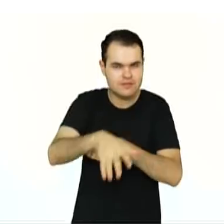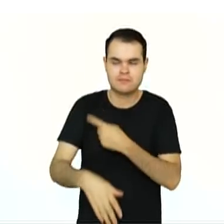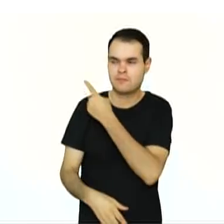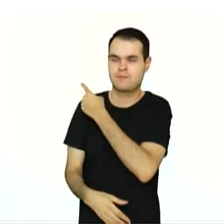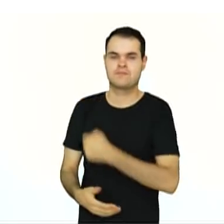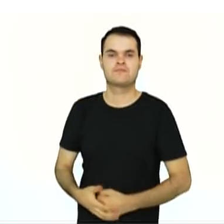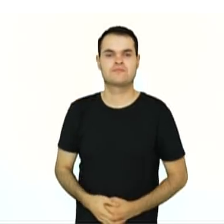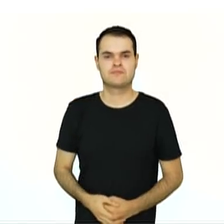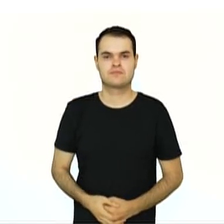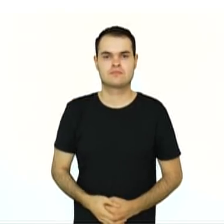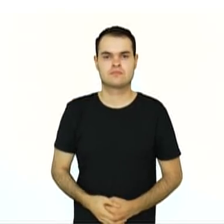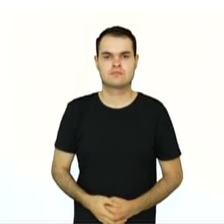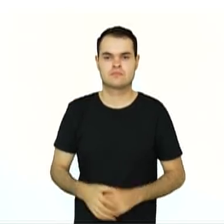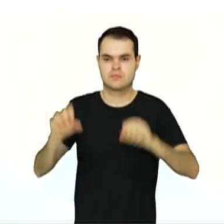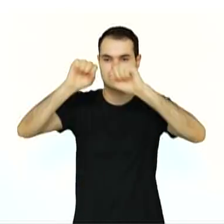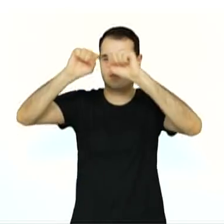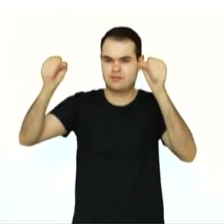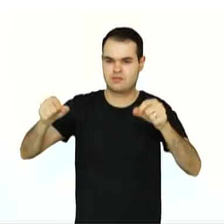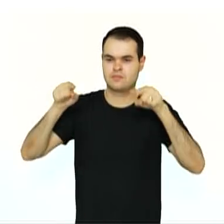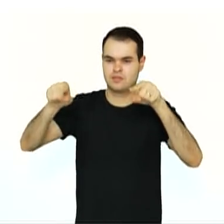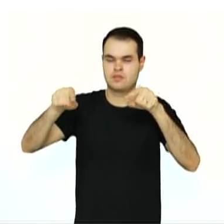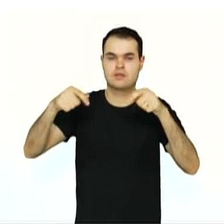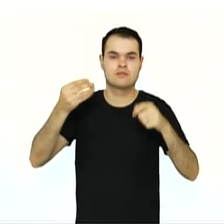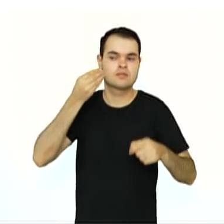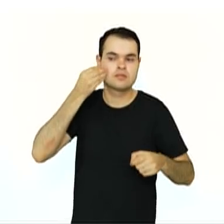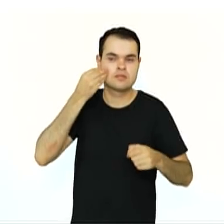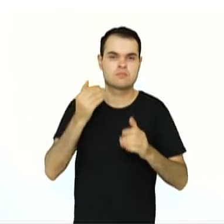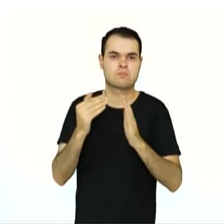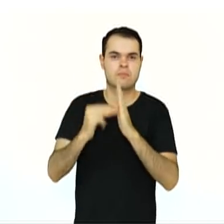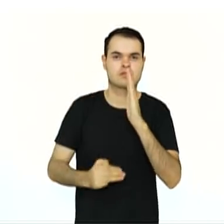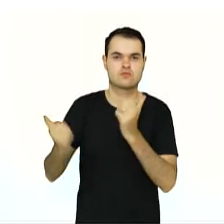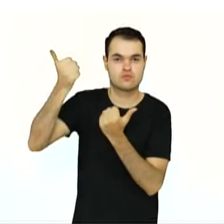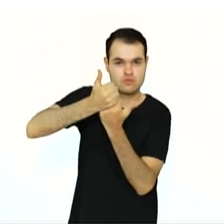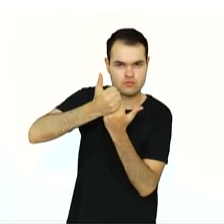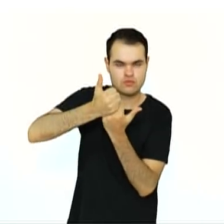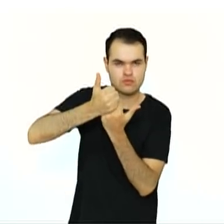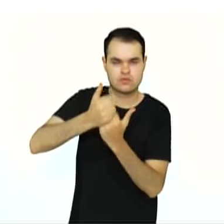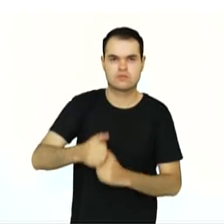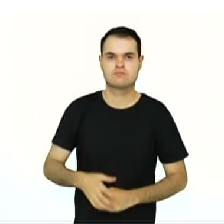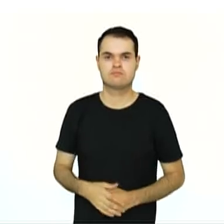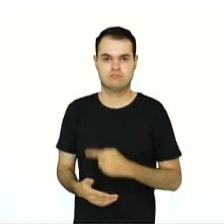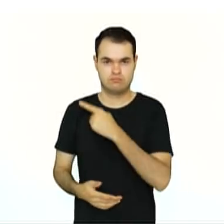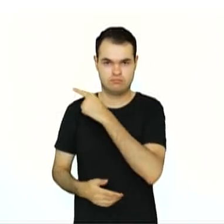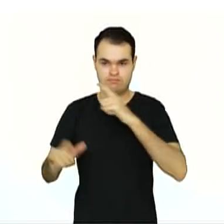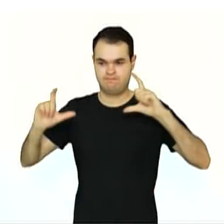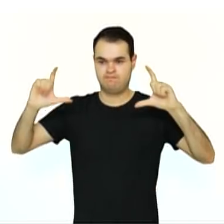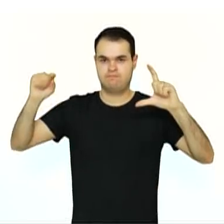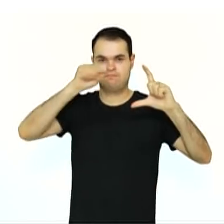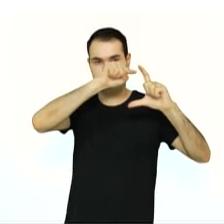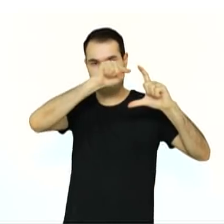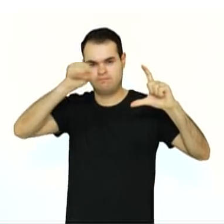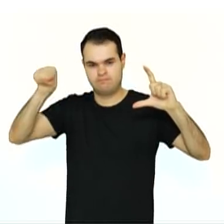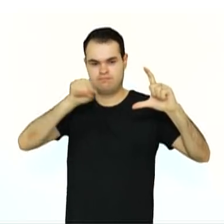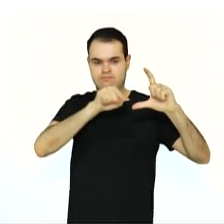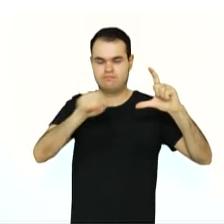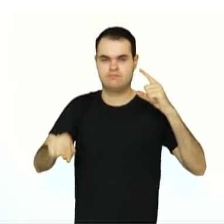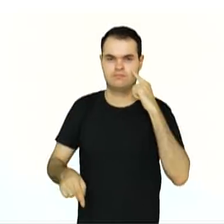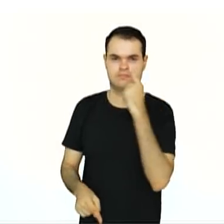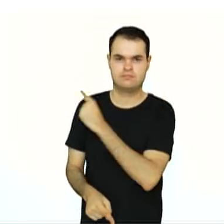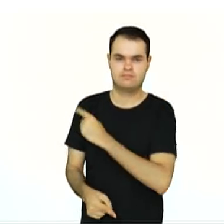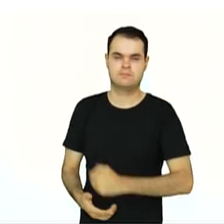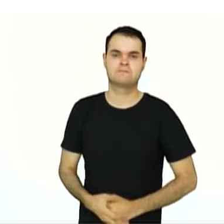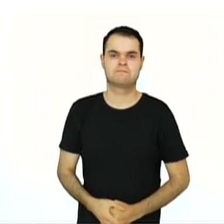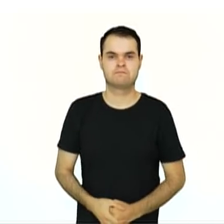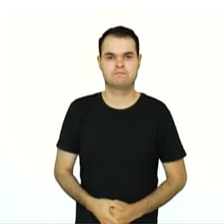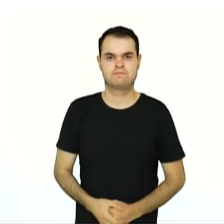então. Ó, resolva o sistema pelo método de substituição. Então, x mais 2y é igual a menos 6 e x mais y é igual a